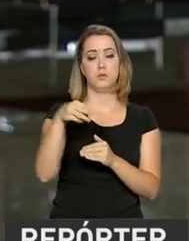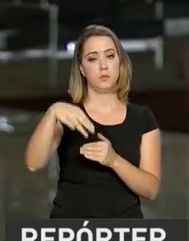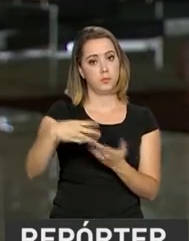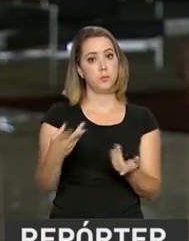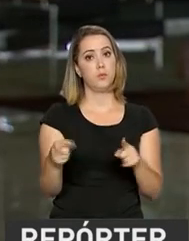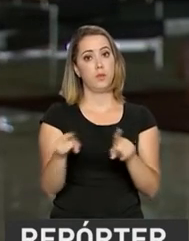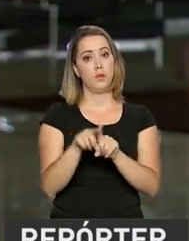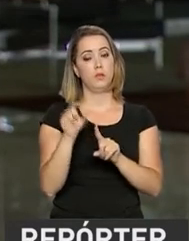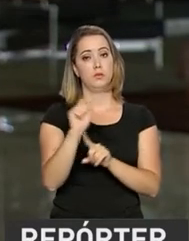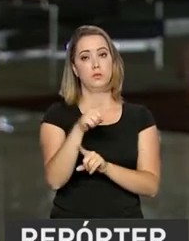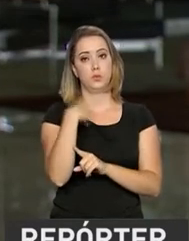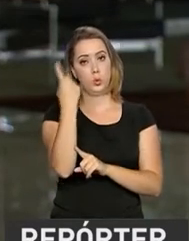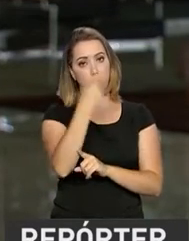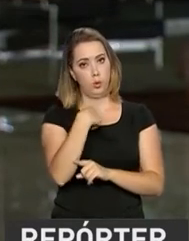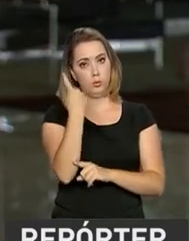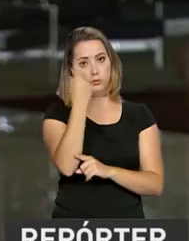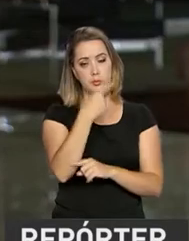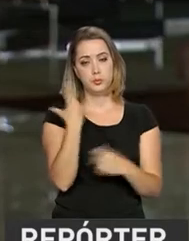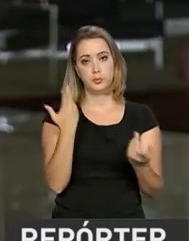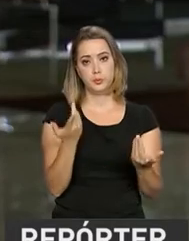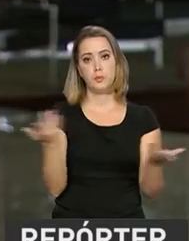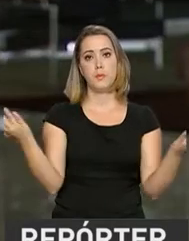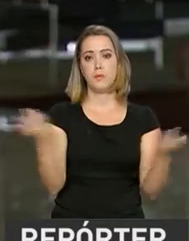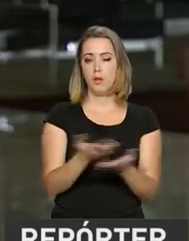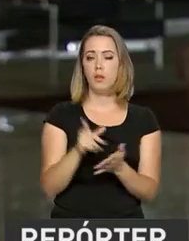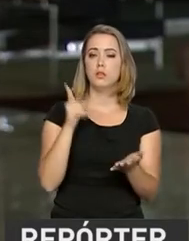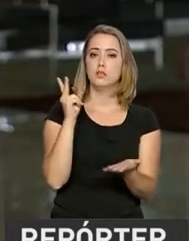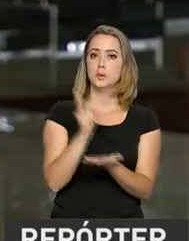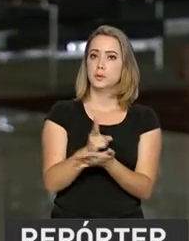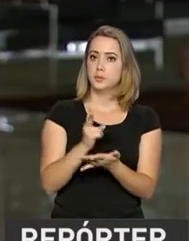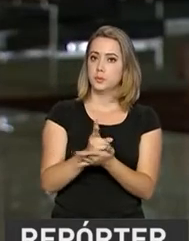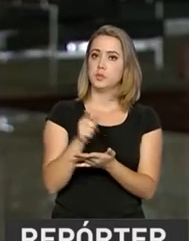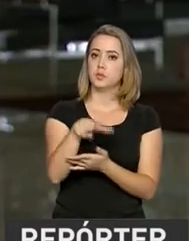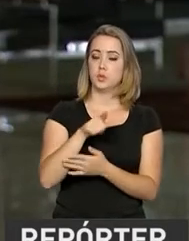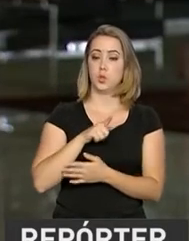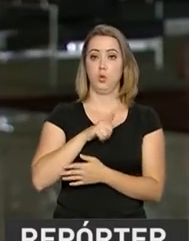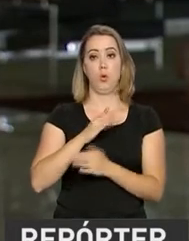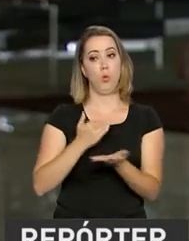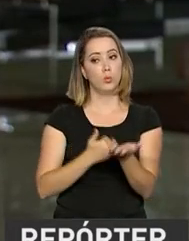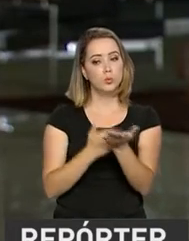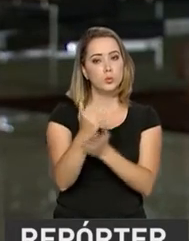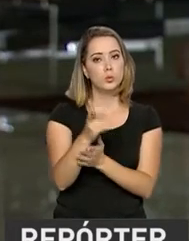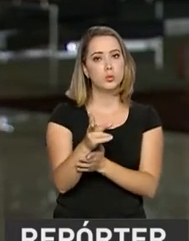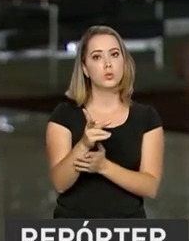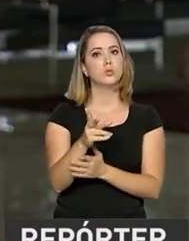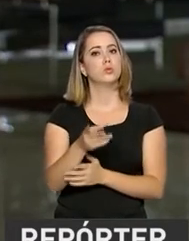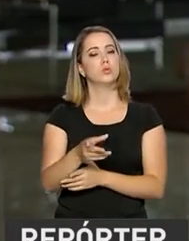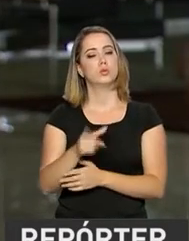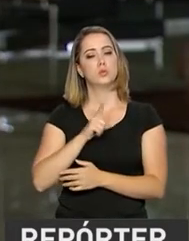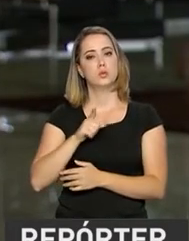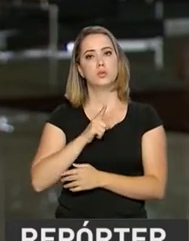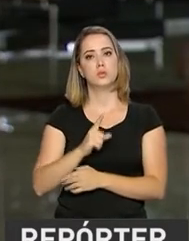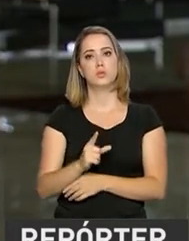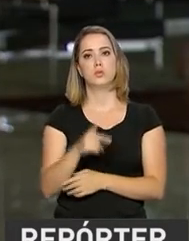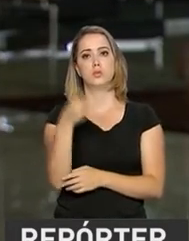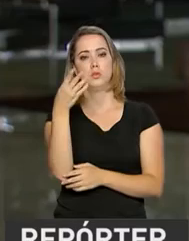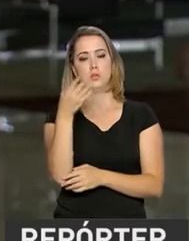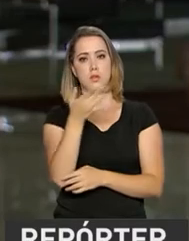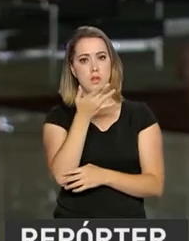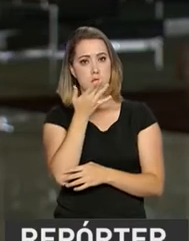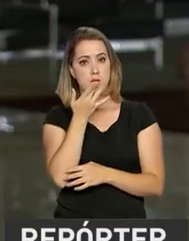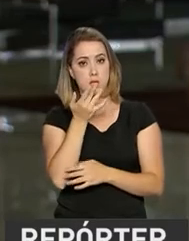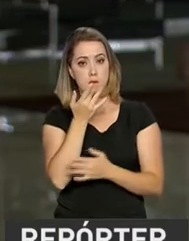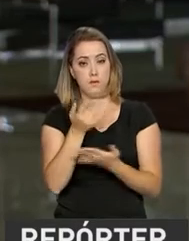modelagem de bandeiras tarifárias no país ainda existe a bandeira vermelha que no patamar um representa 3